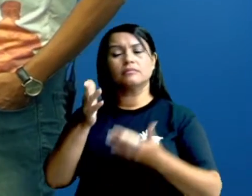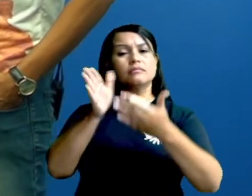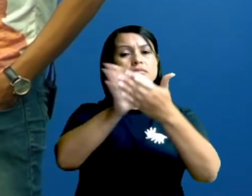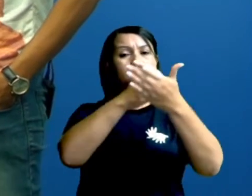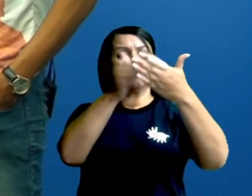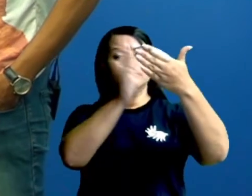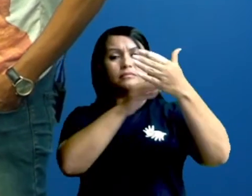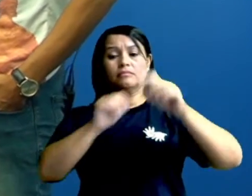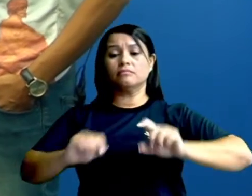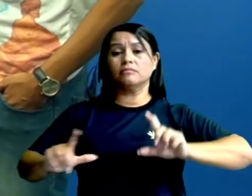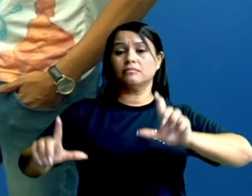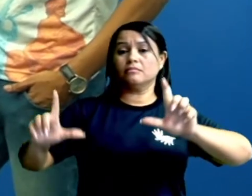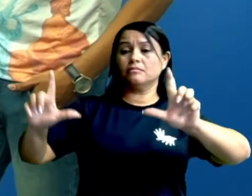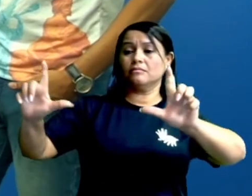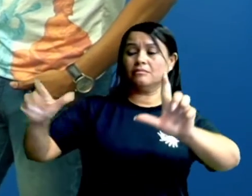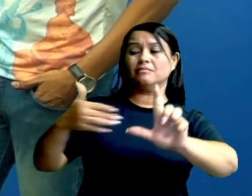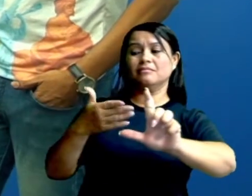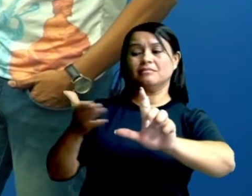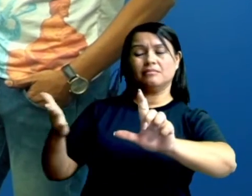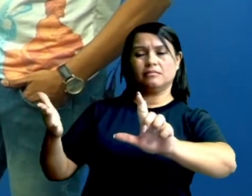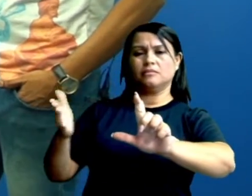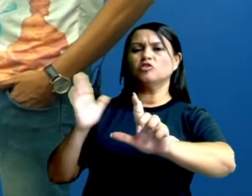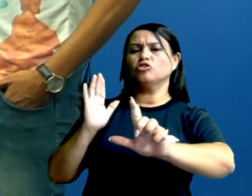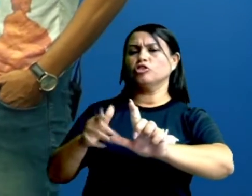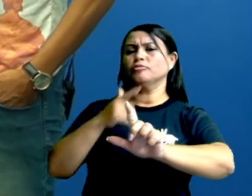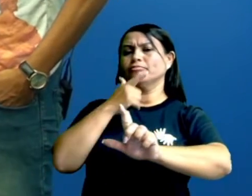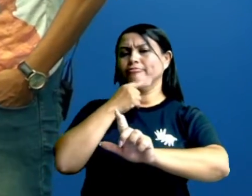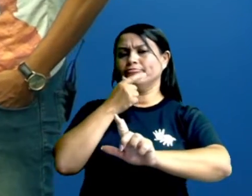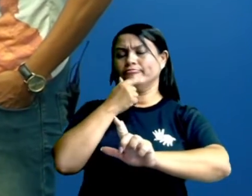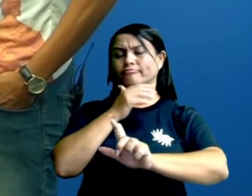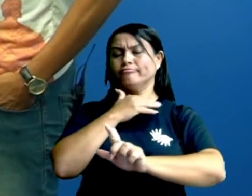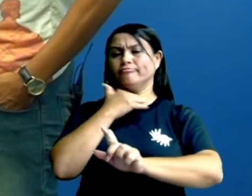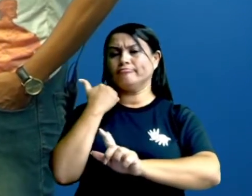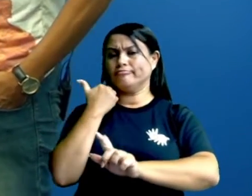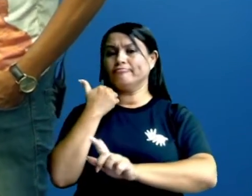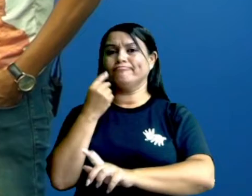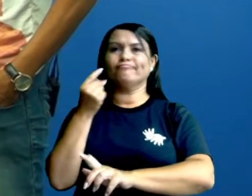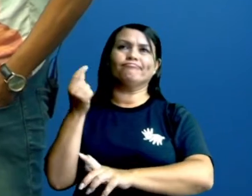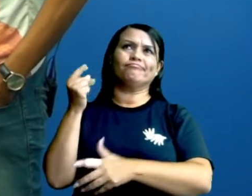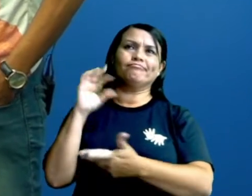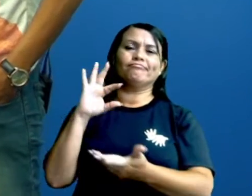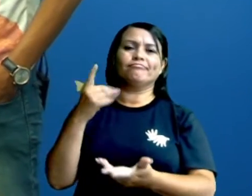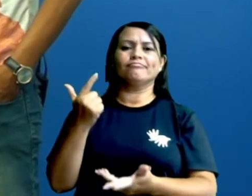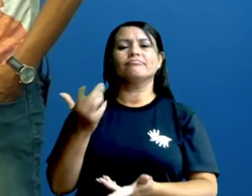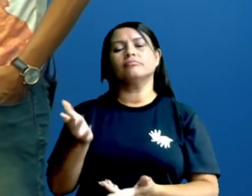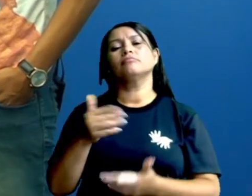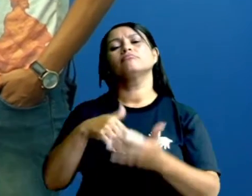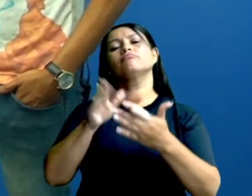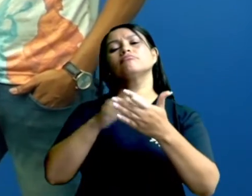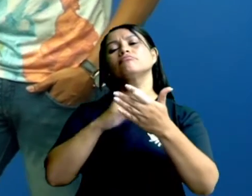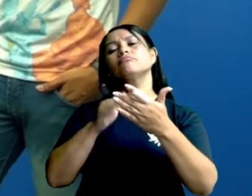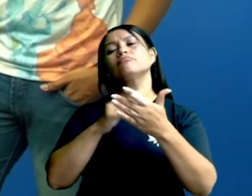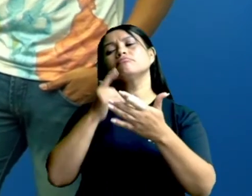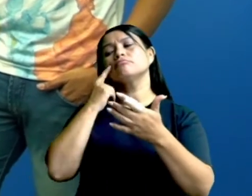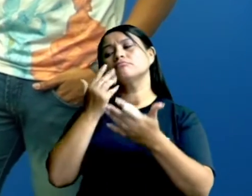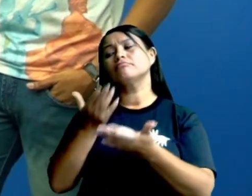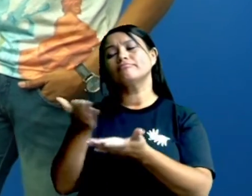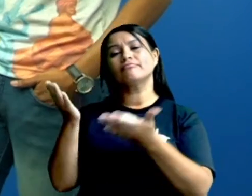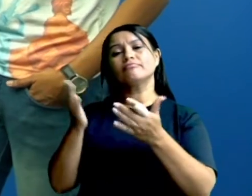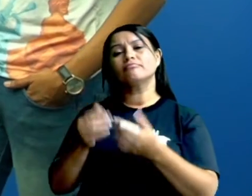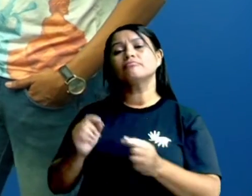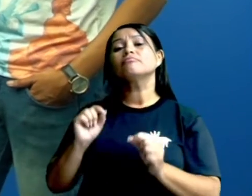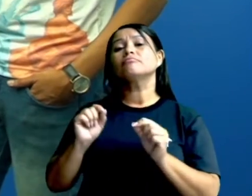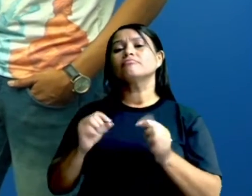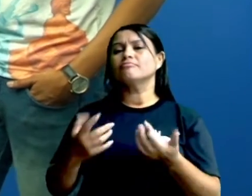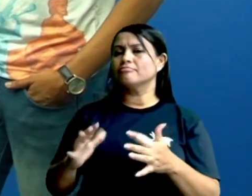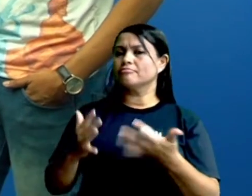Firmino, né, entre 1800, Firmino que morreu logicamente, ele vai pintar esse quadro exatamente enaltecendo esse contexto da formação